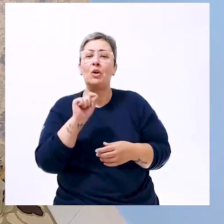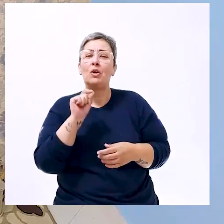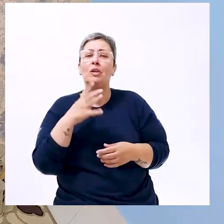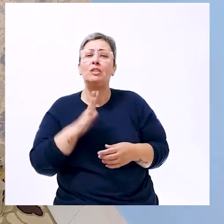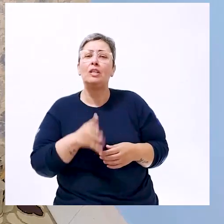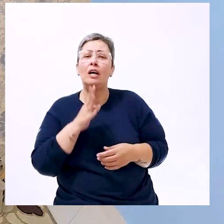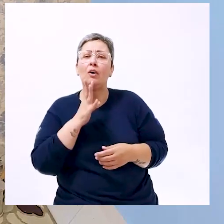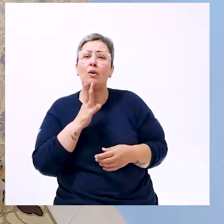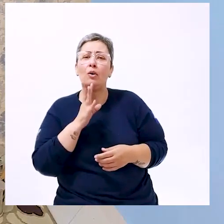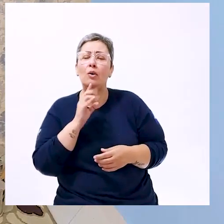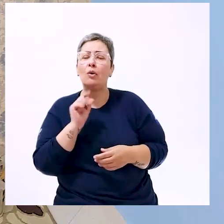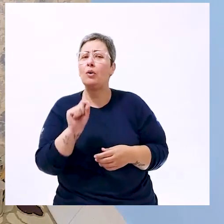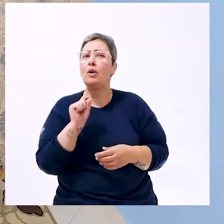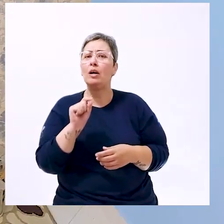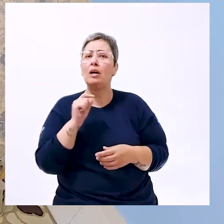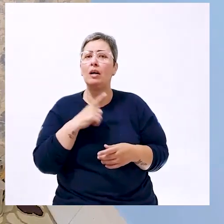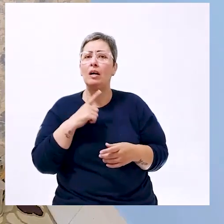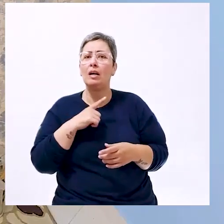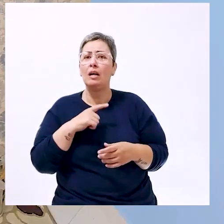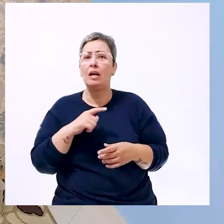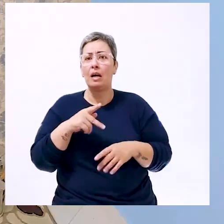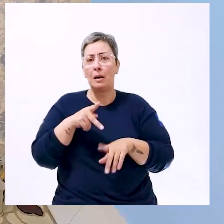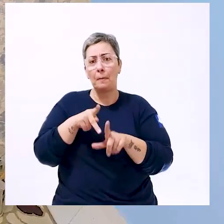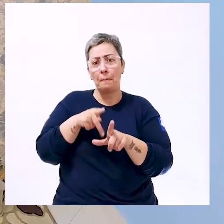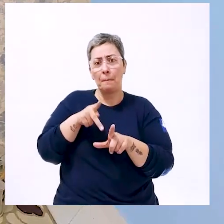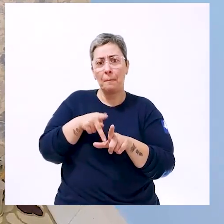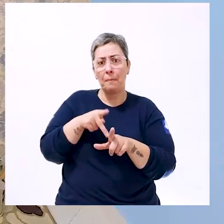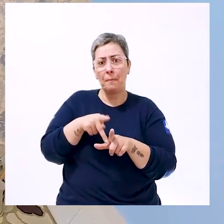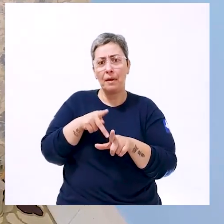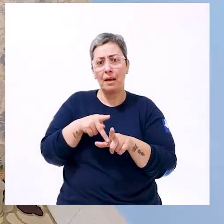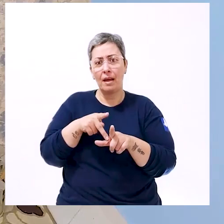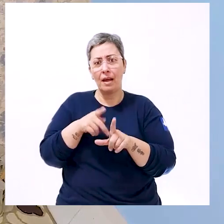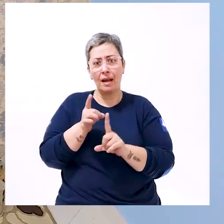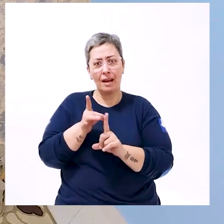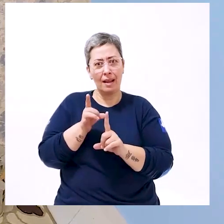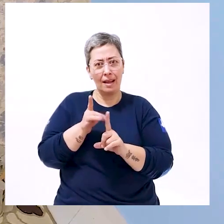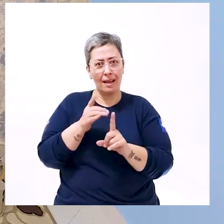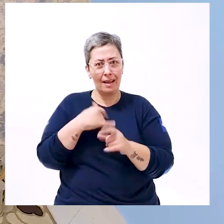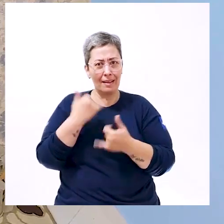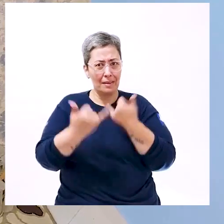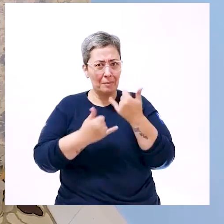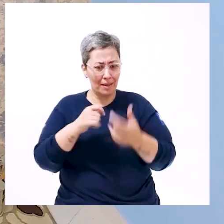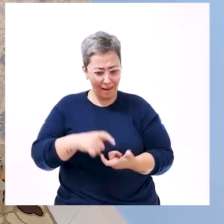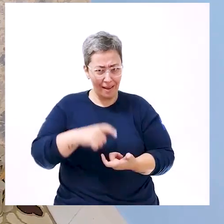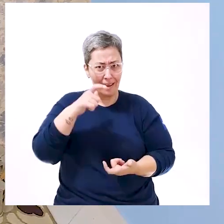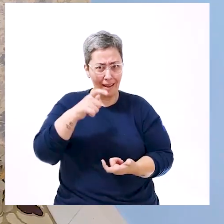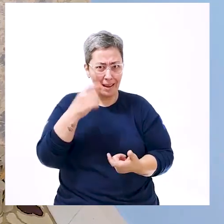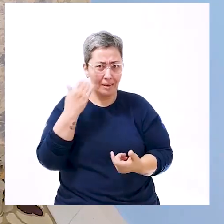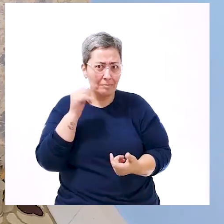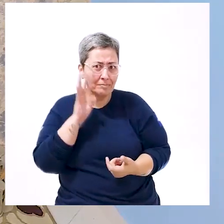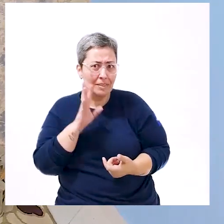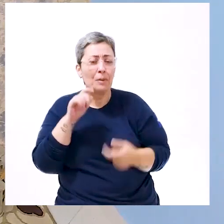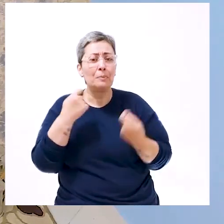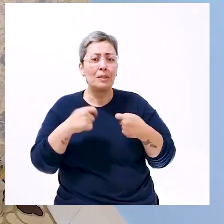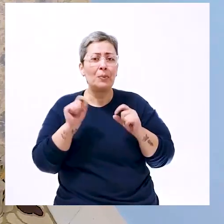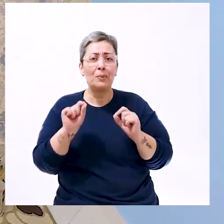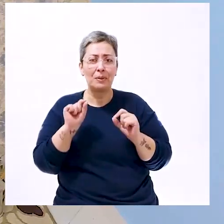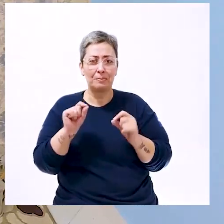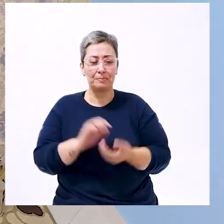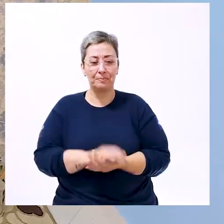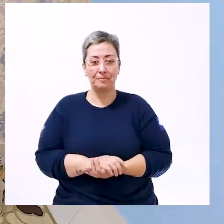Quem aí já ouviu falar do pé de lata? É uma brincadeira bem bacana. Sabe o que vocês vão